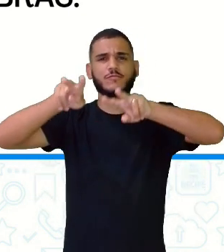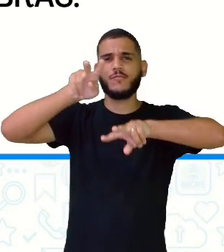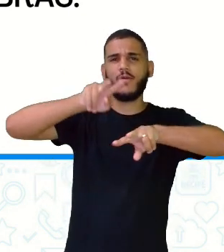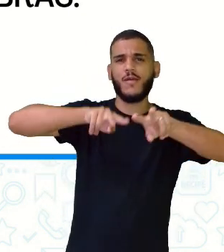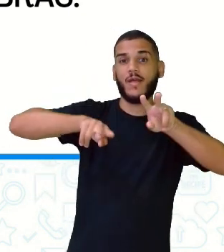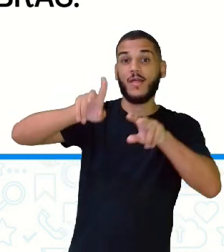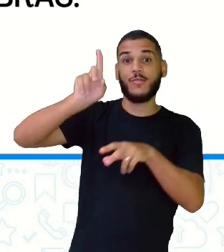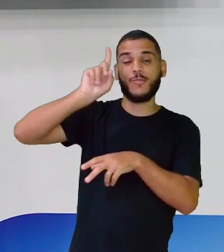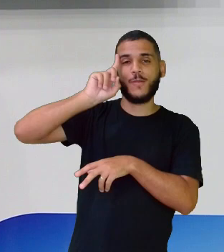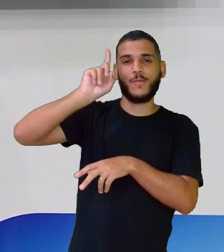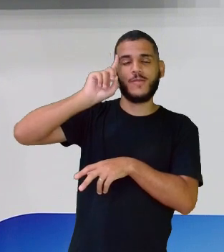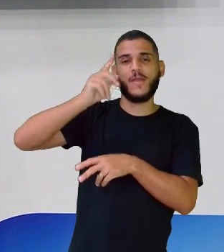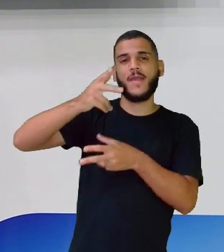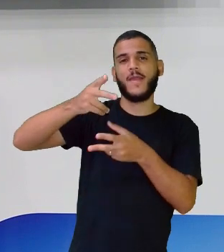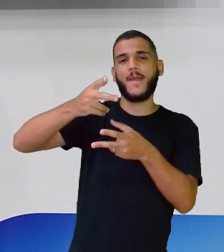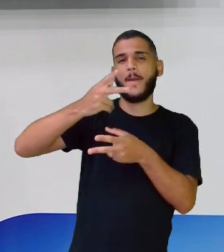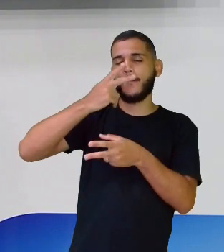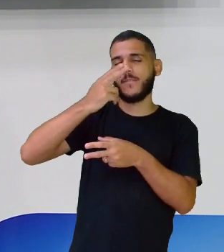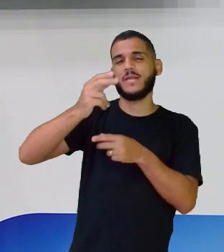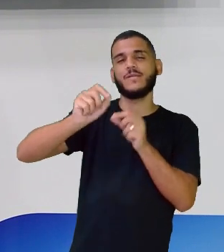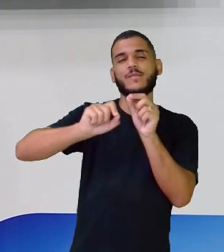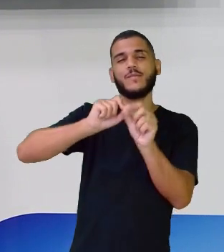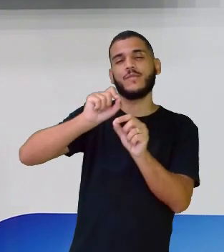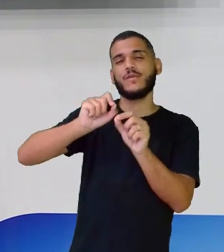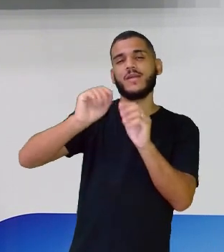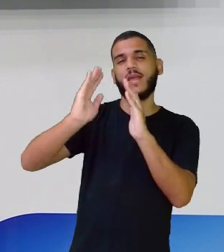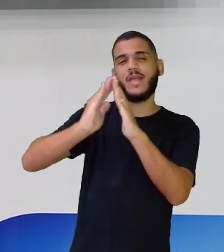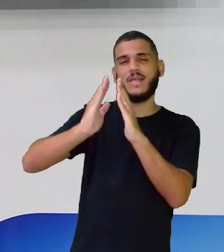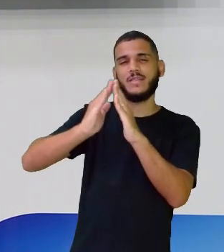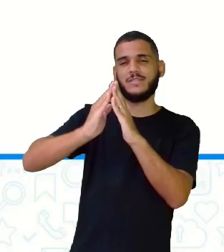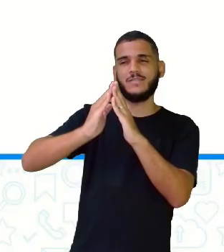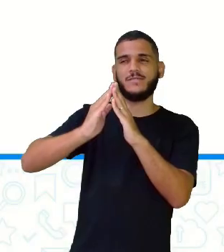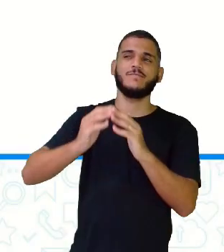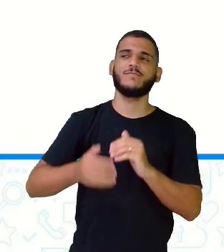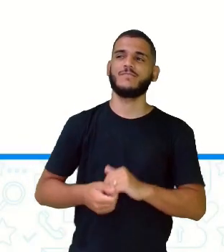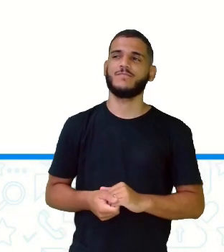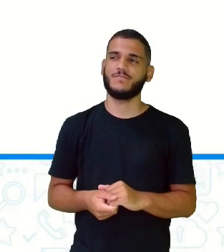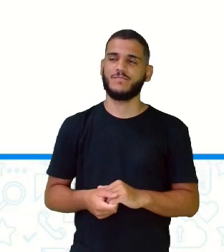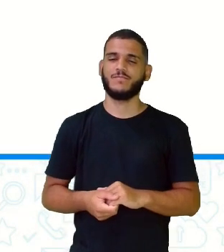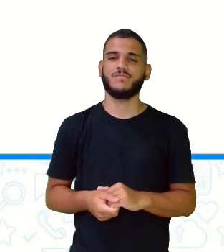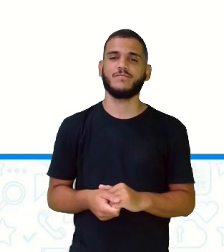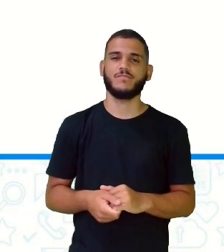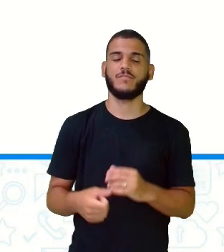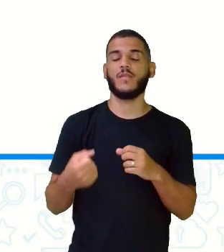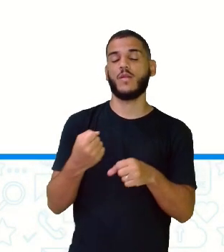dia. Isso está parecendo uma casa, parece. Em